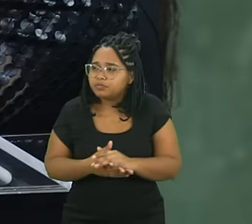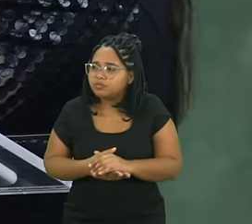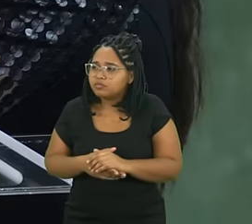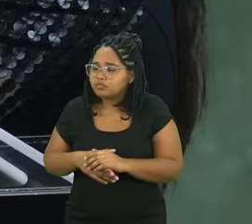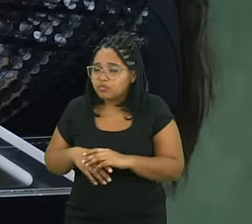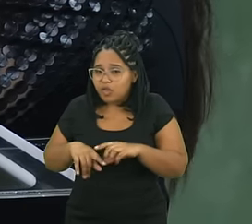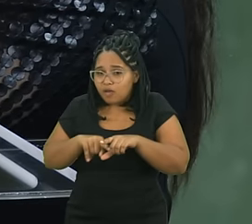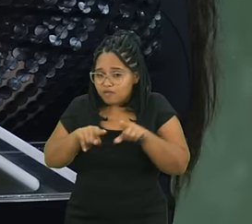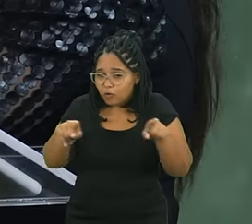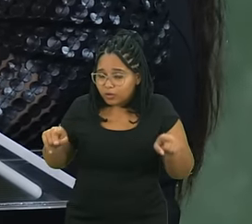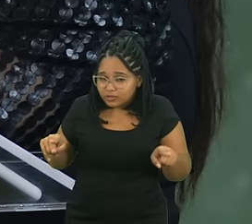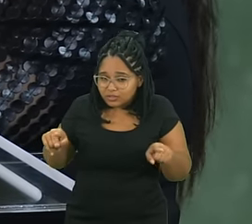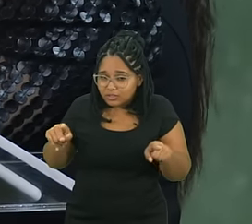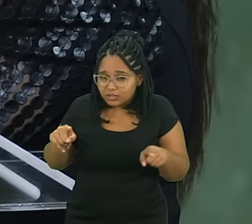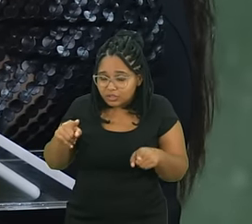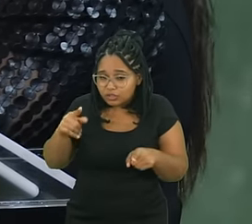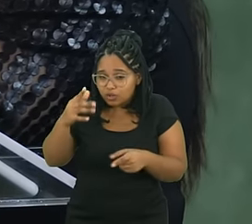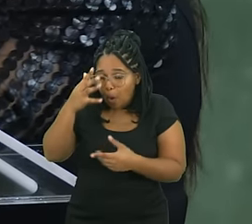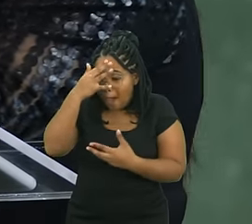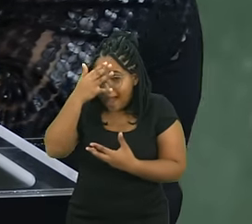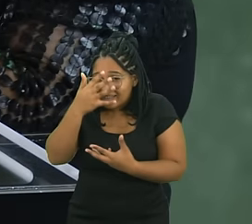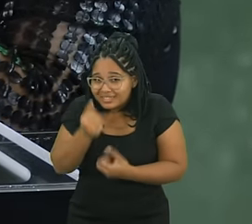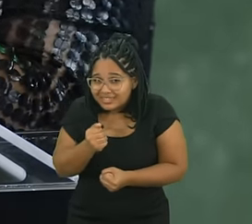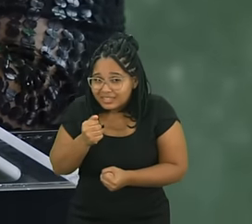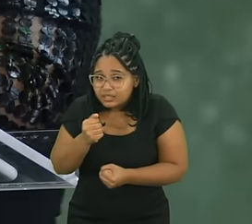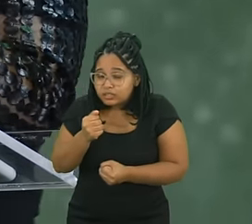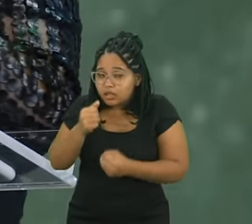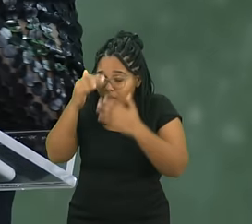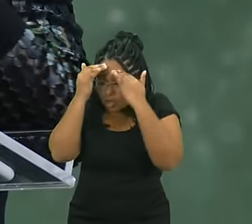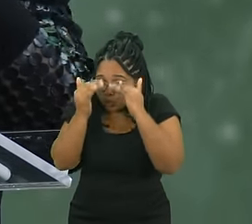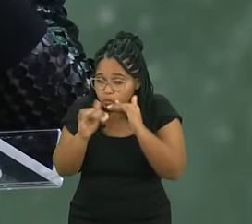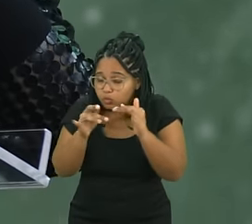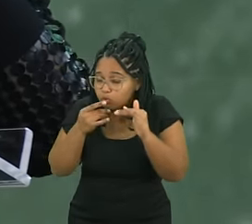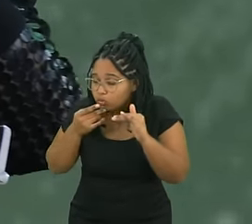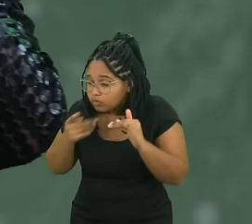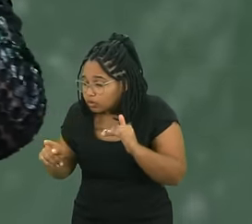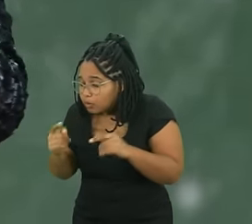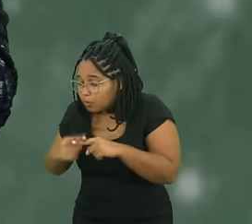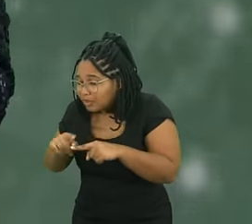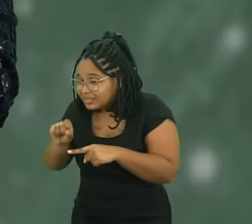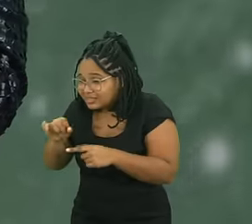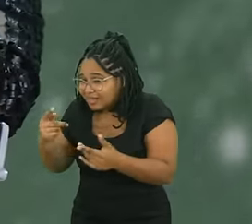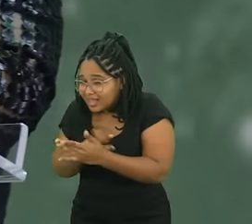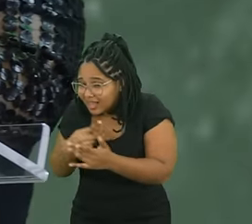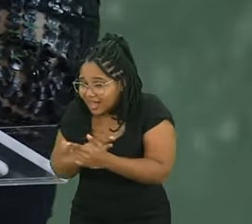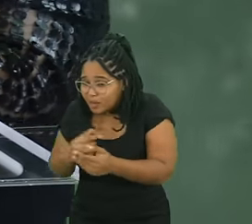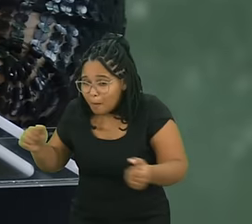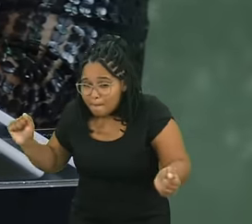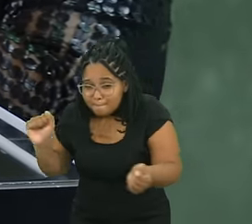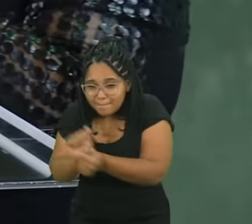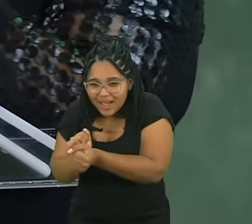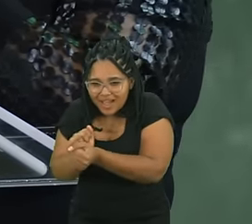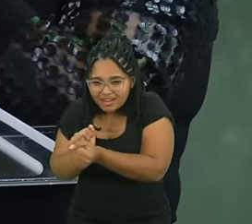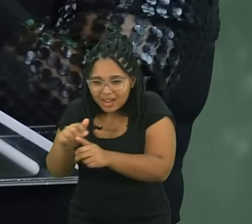vocês obedeçam o que eu estou dizendo, porque se der alguma coisa errada, eu paro essa cirurgia agora.